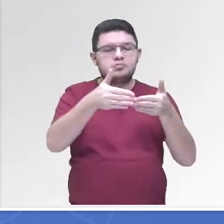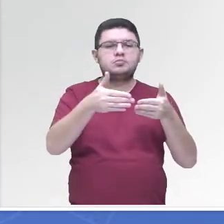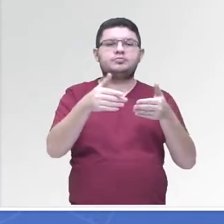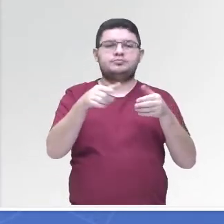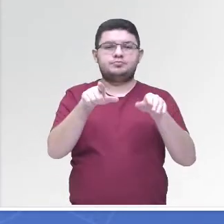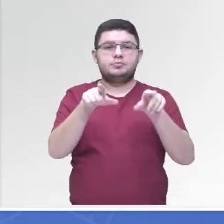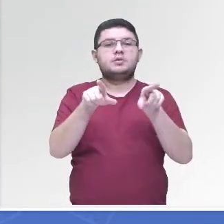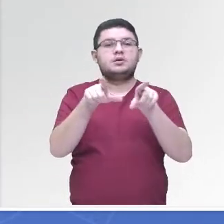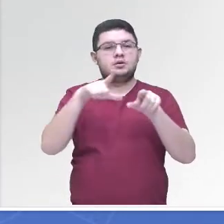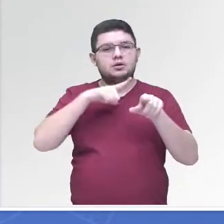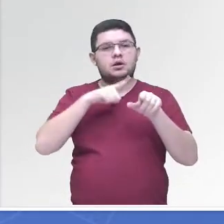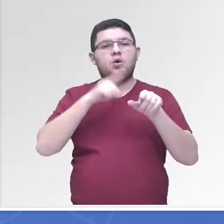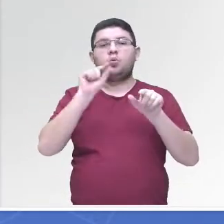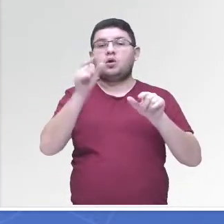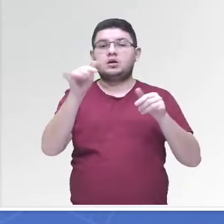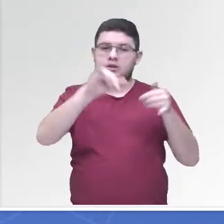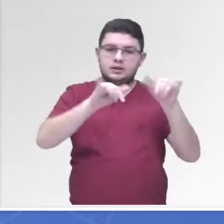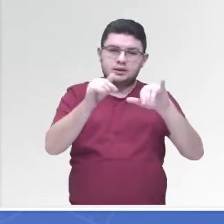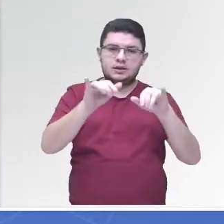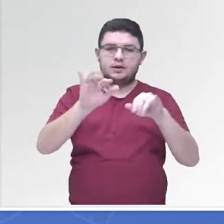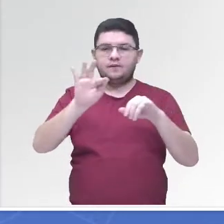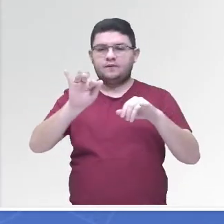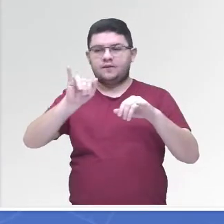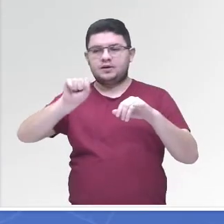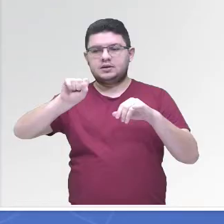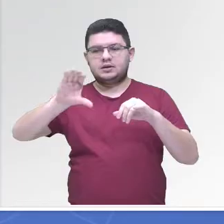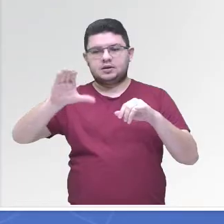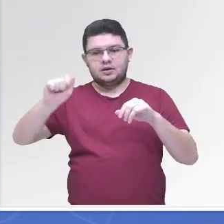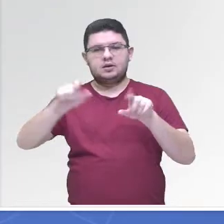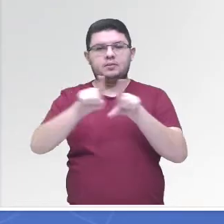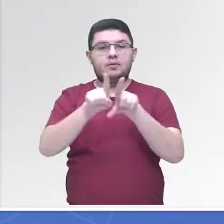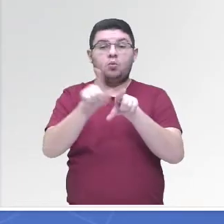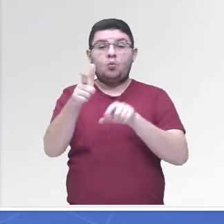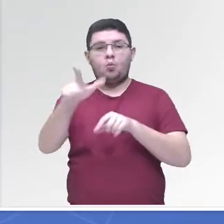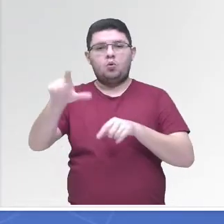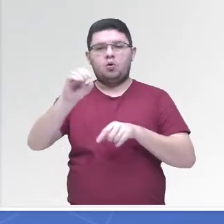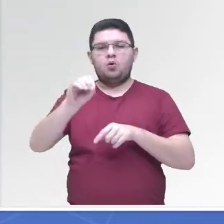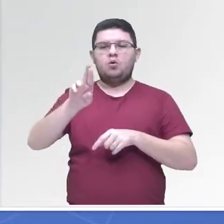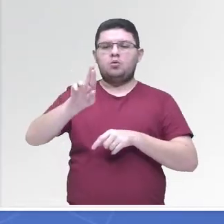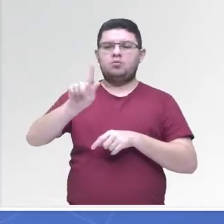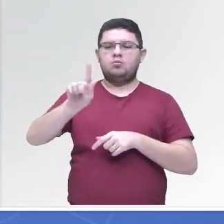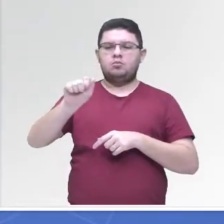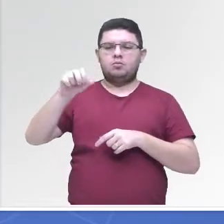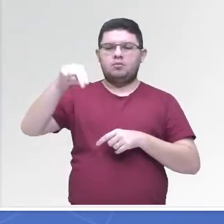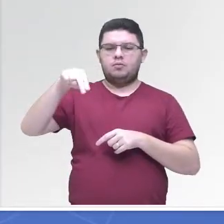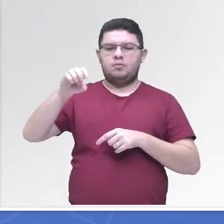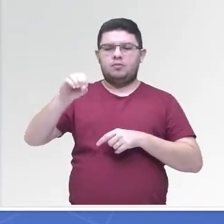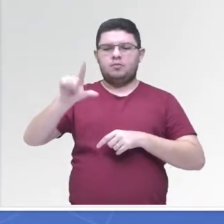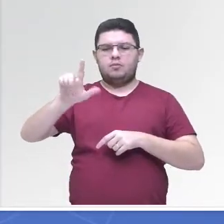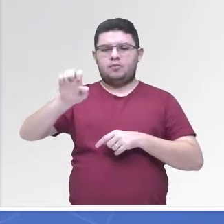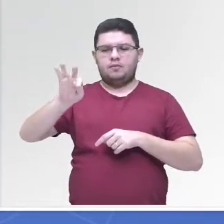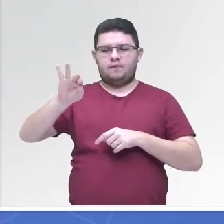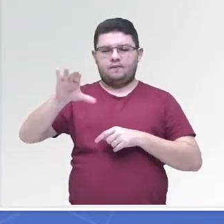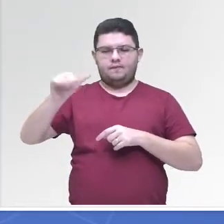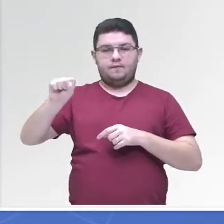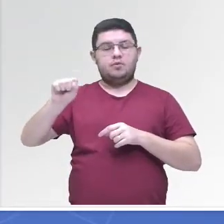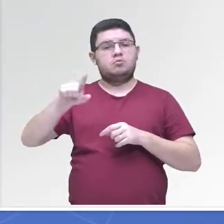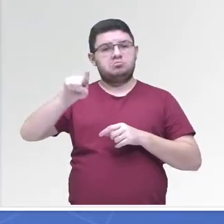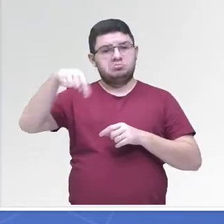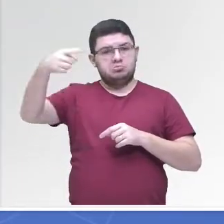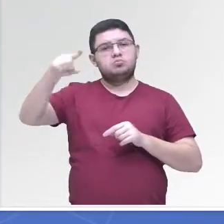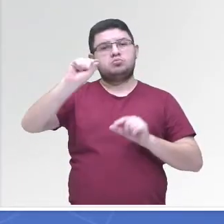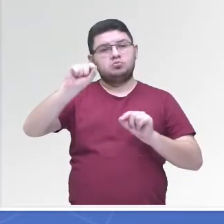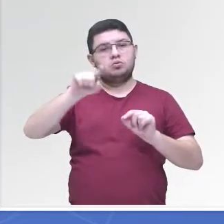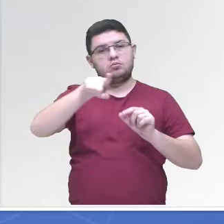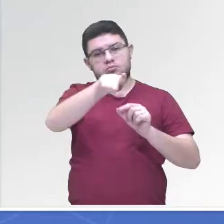químicas, as físicas e as organolépticas. Fica aí como, né, forma de pesquisa depois para vocês buscarem um pouquinho mais